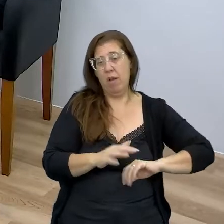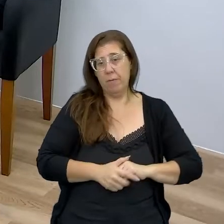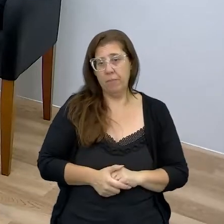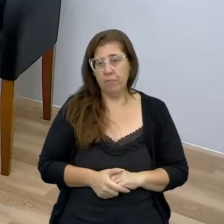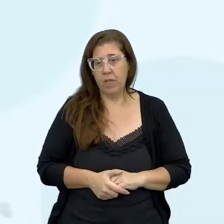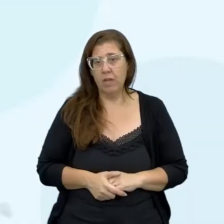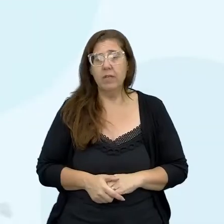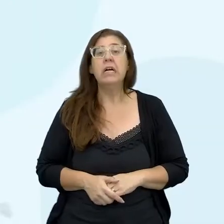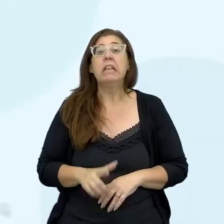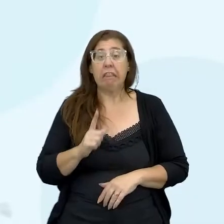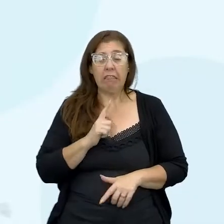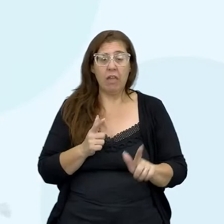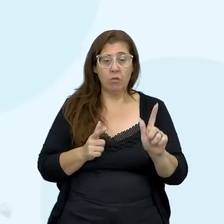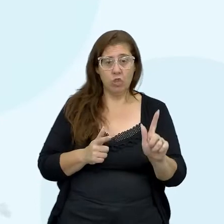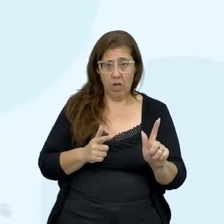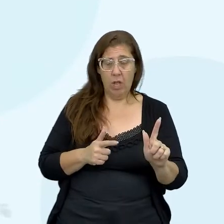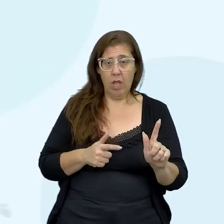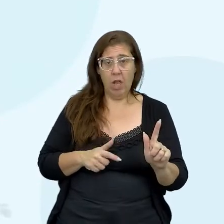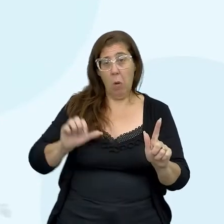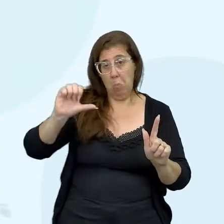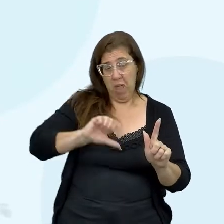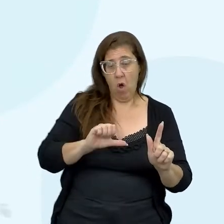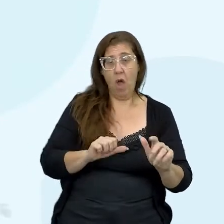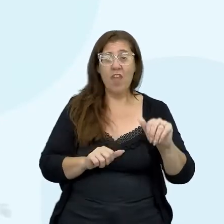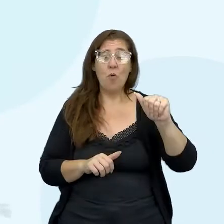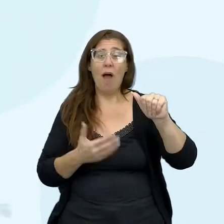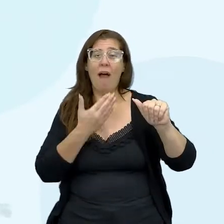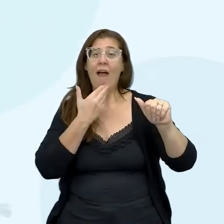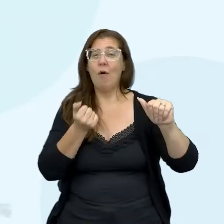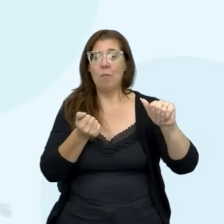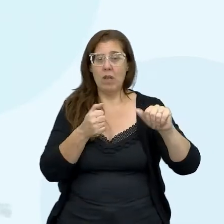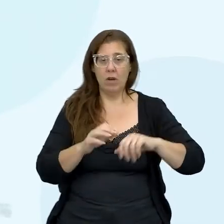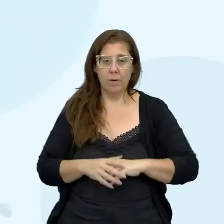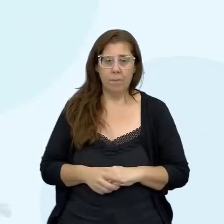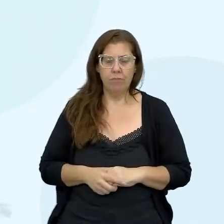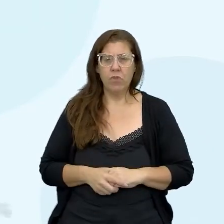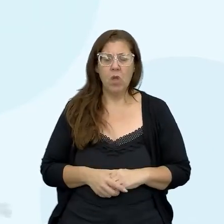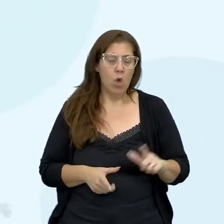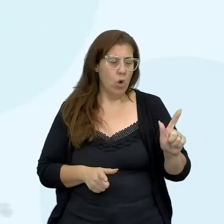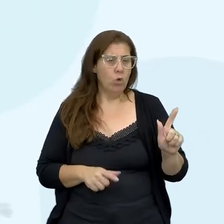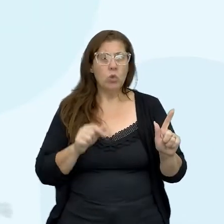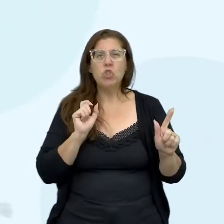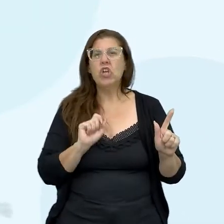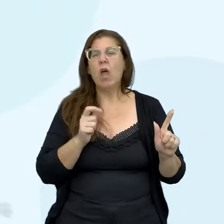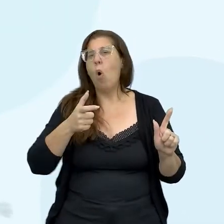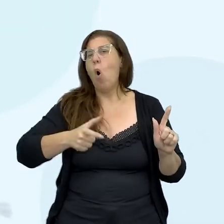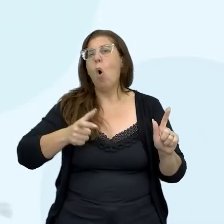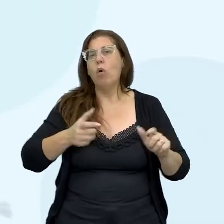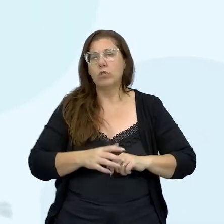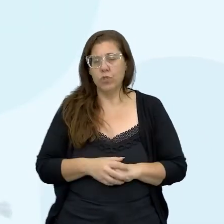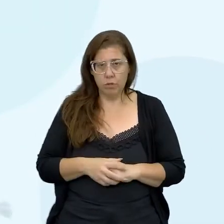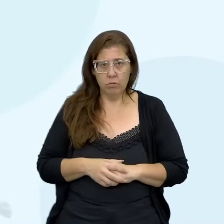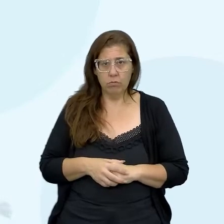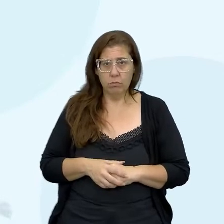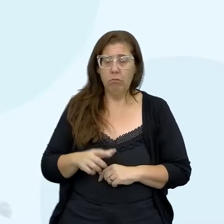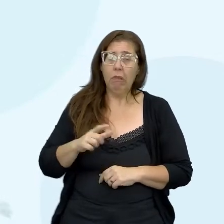G é o pior e o A é o melhor. E o G a gente vai encontrar onde? Esses equipamentos,